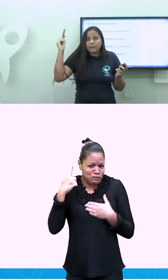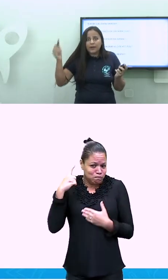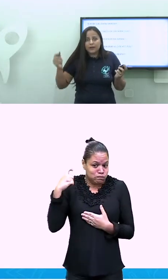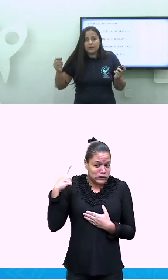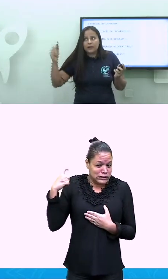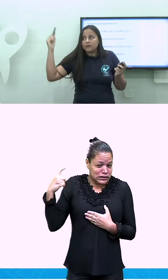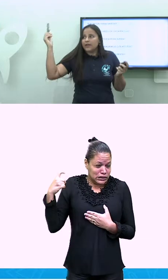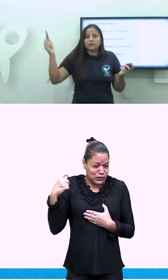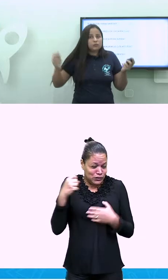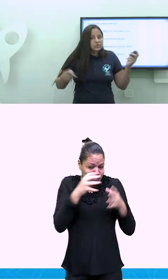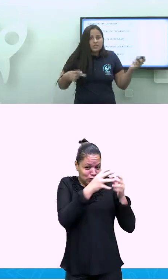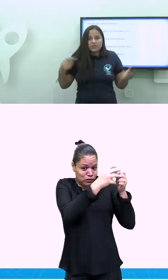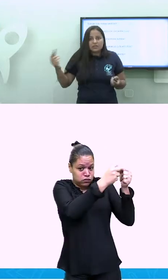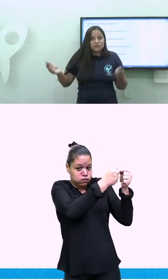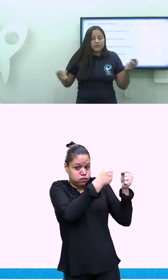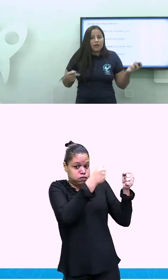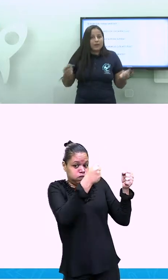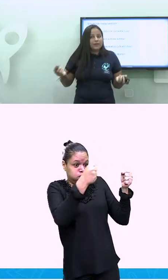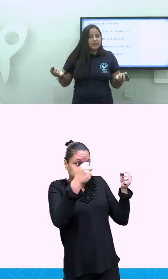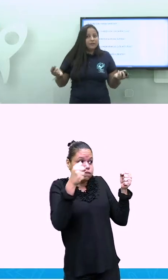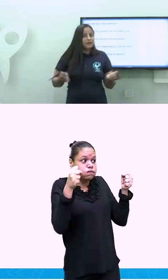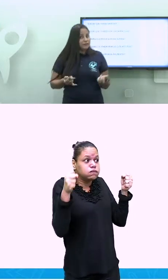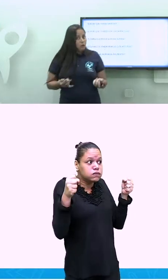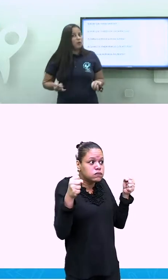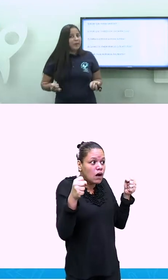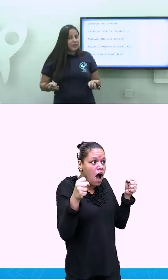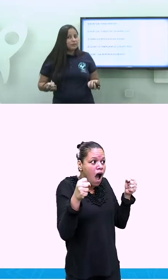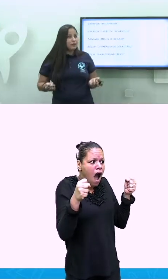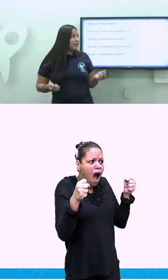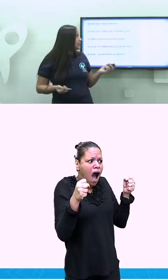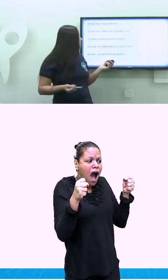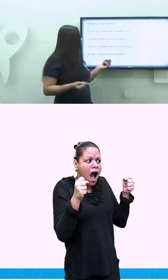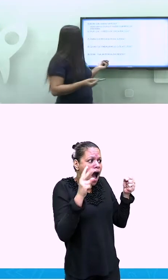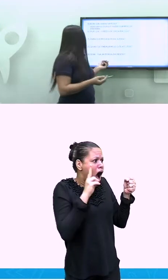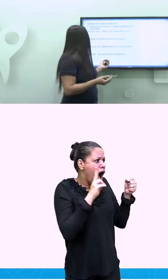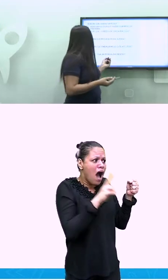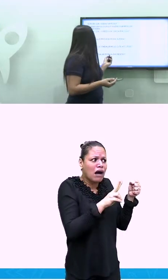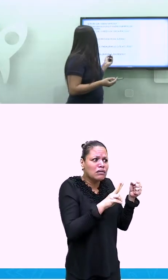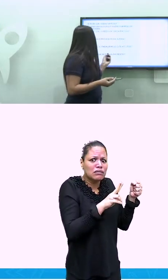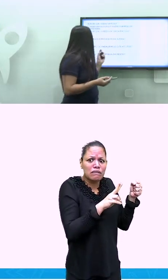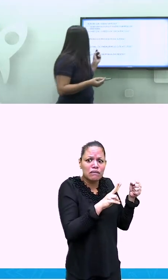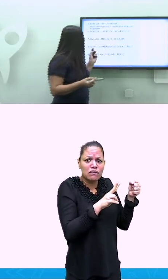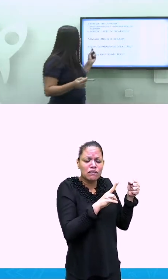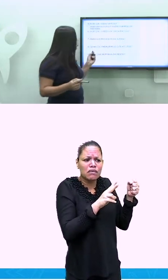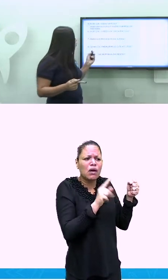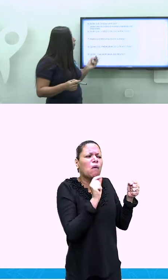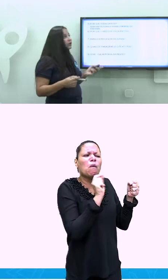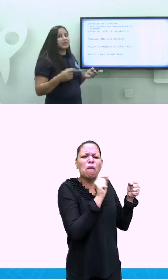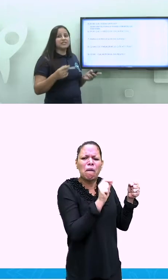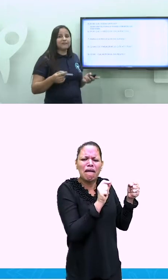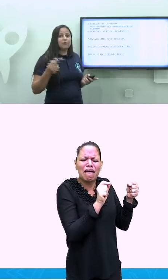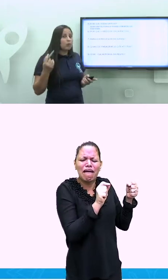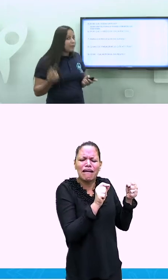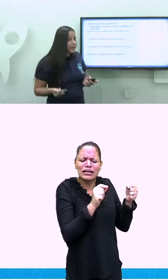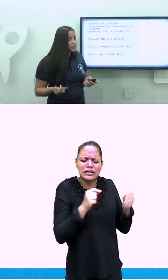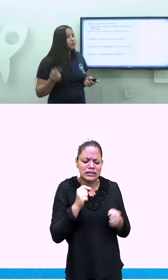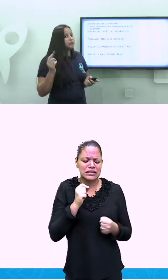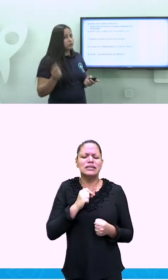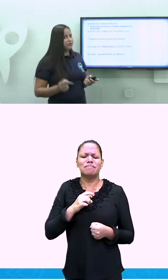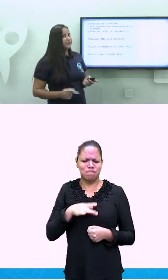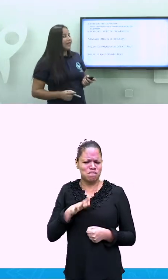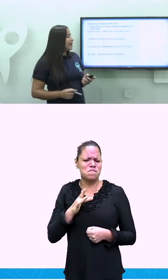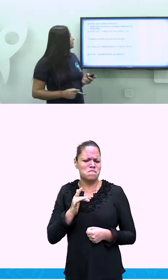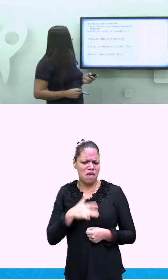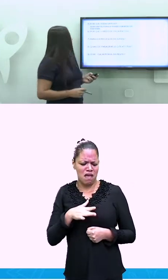Pam, pam. Ela não conseguia identificar o que era aquilo. Ela ficou com medo, não é mesmo? Então, ó, Duda gritou porque estava com medo